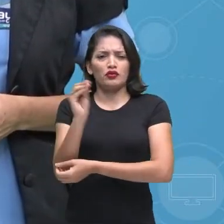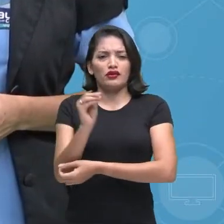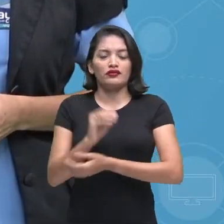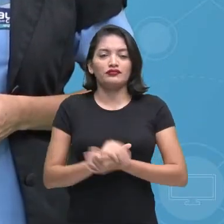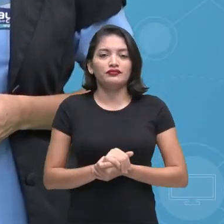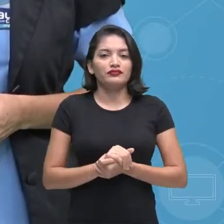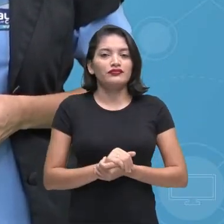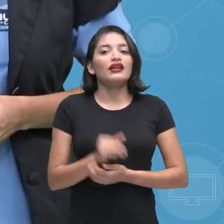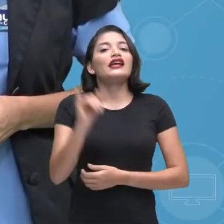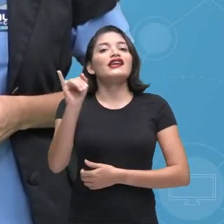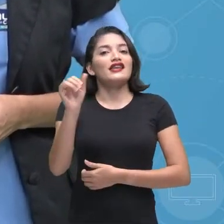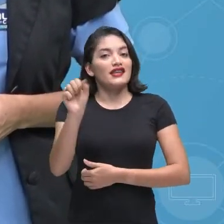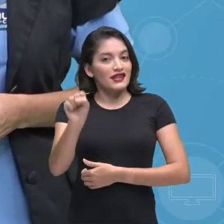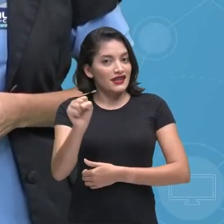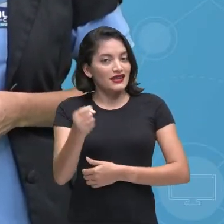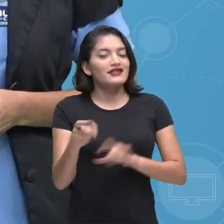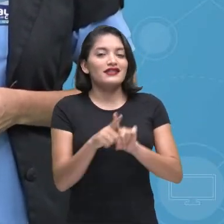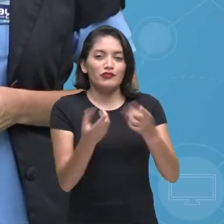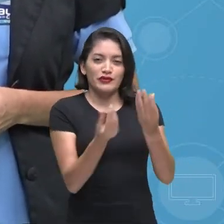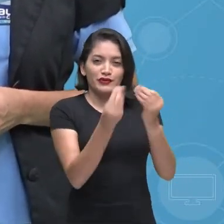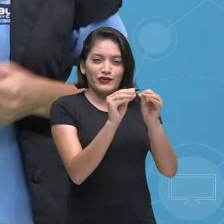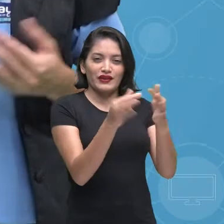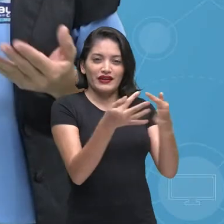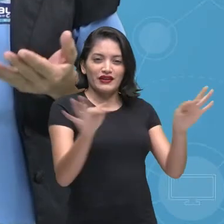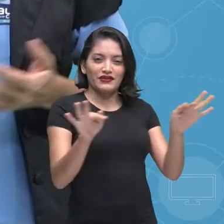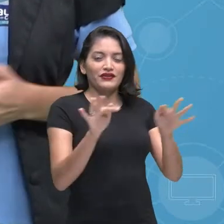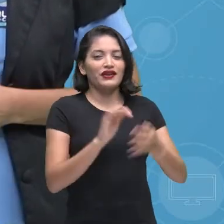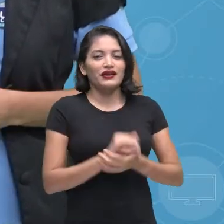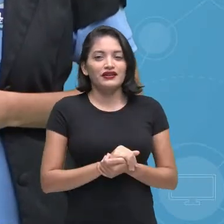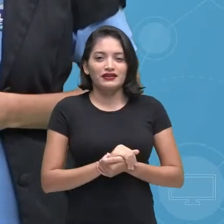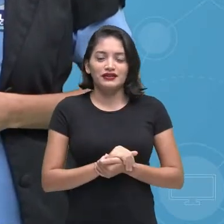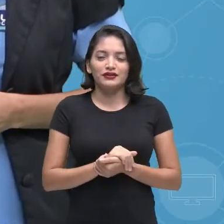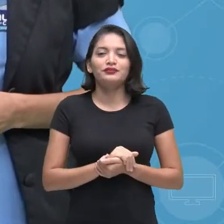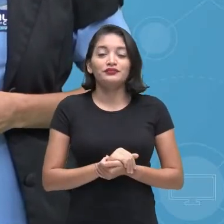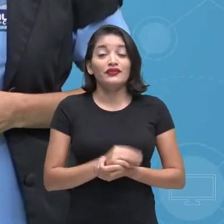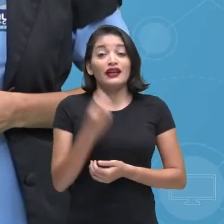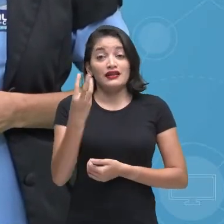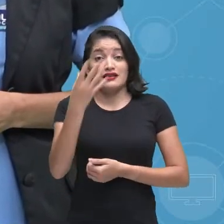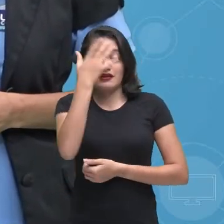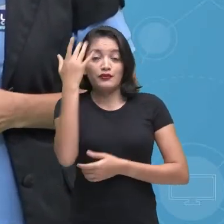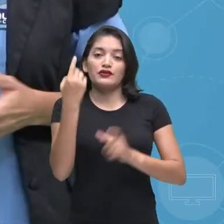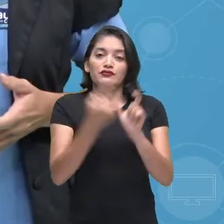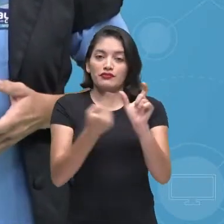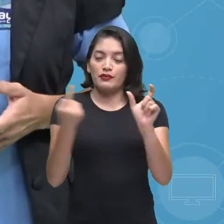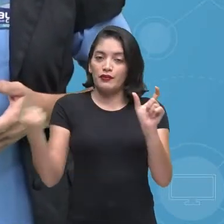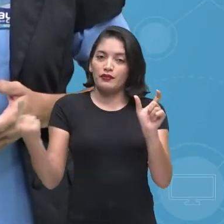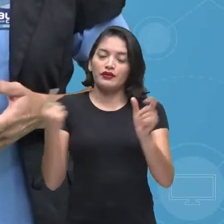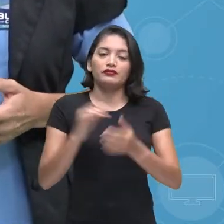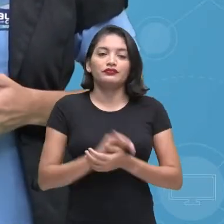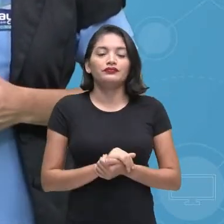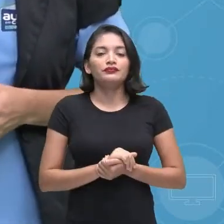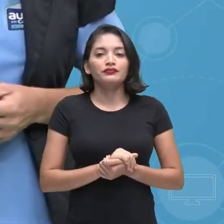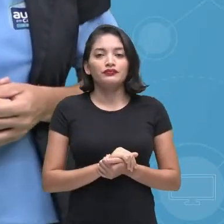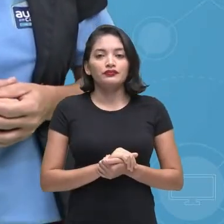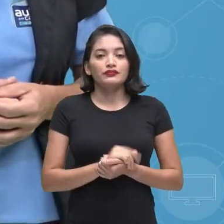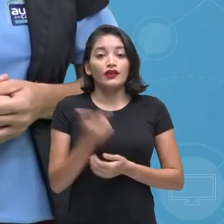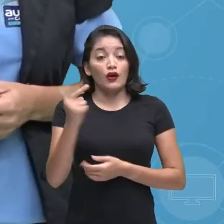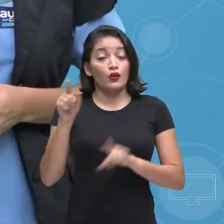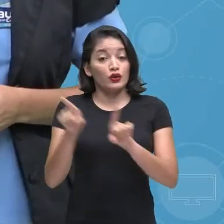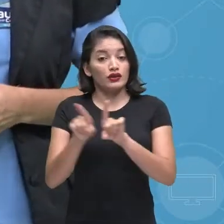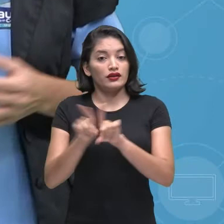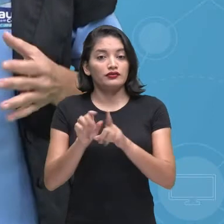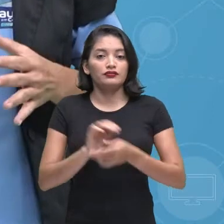acompanhe at his Hot pizza da 3ª pessoa do singular na registro acompanhe acompanhe a próxima